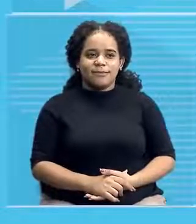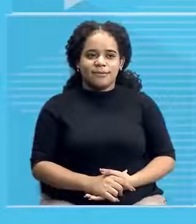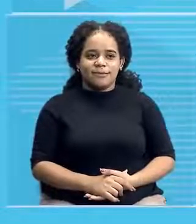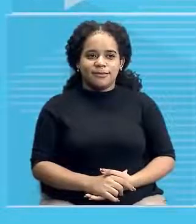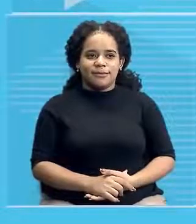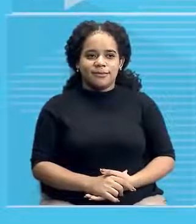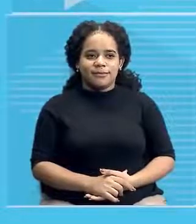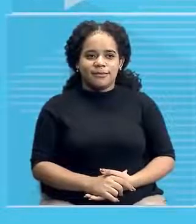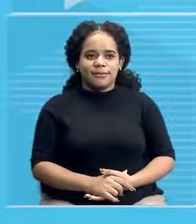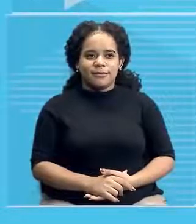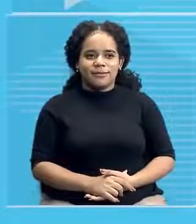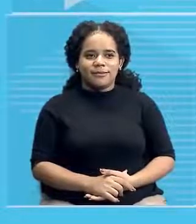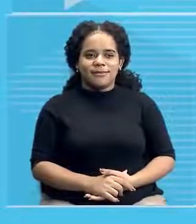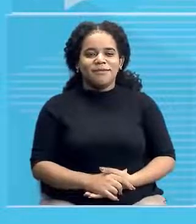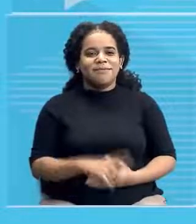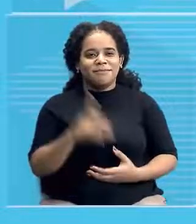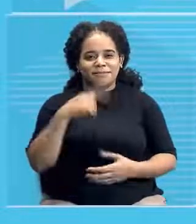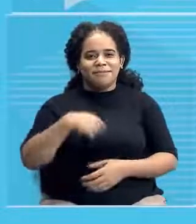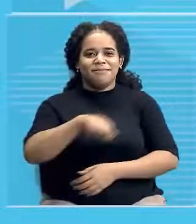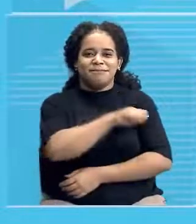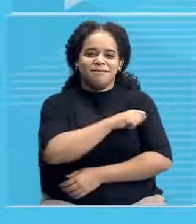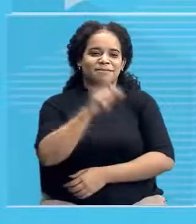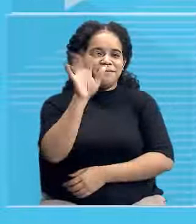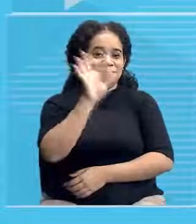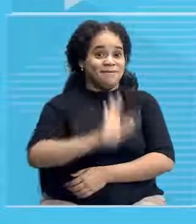É a menina federal.